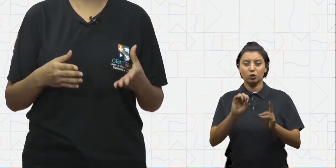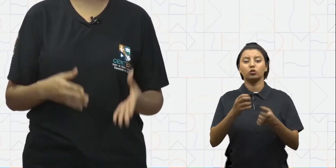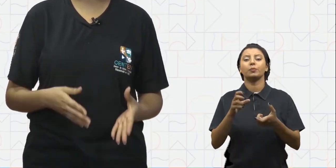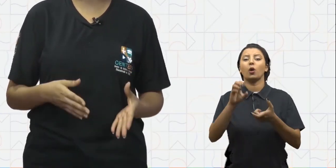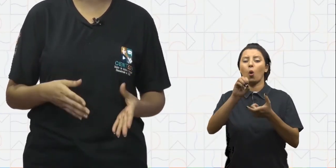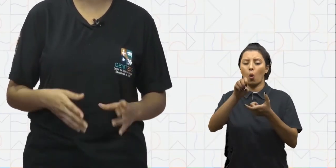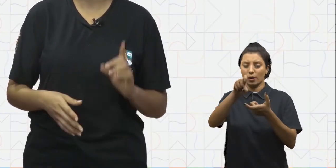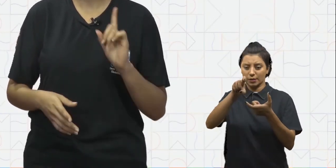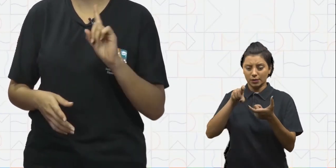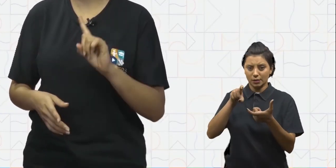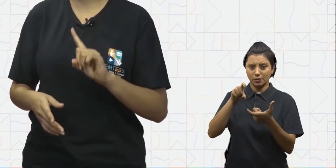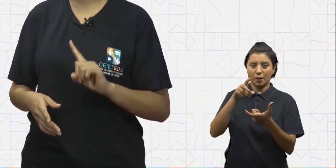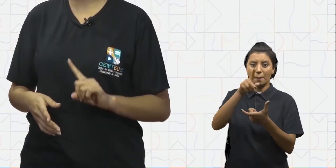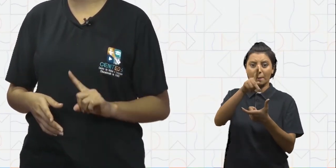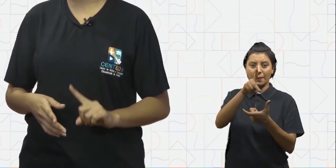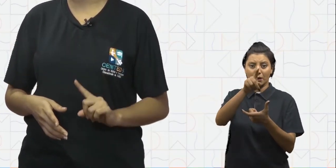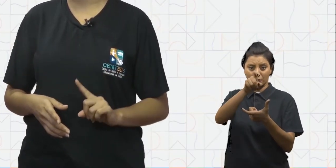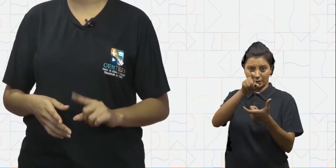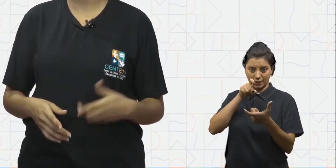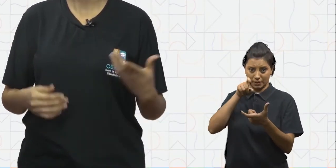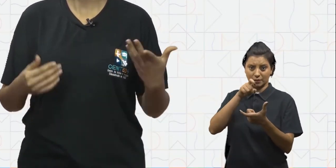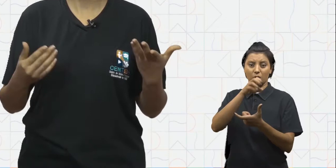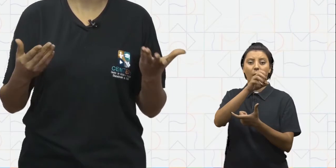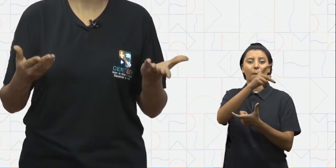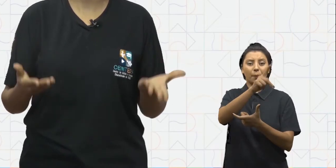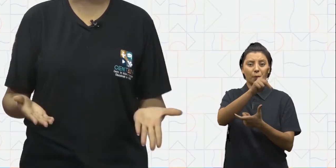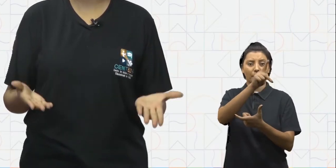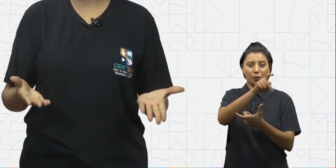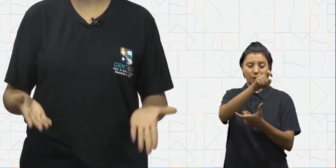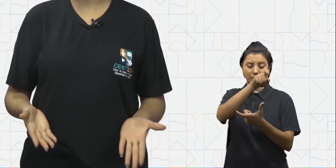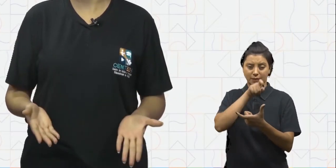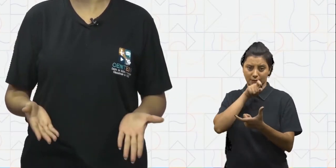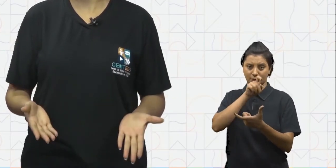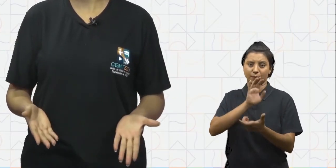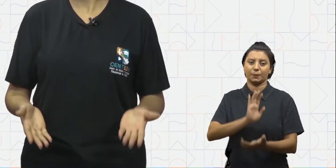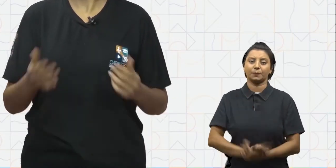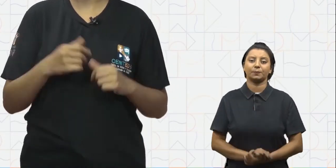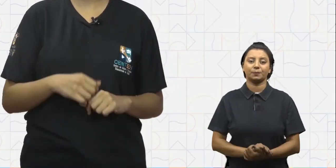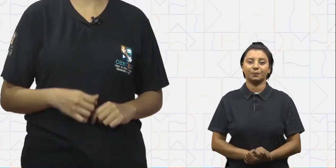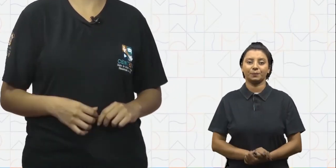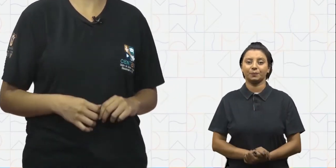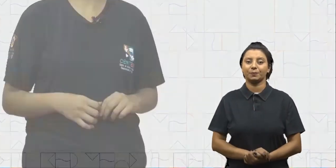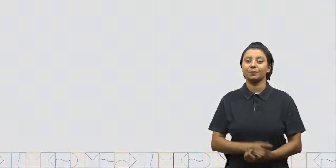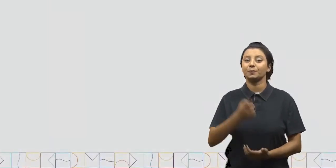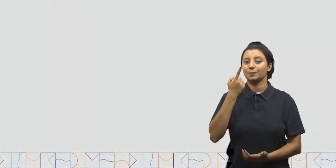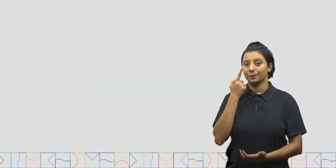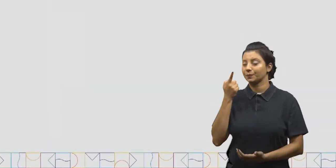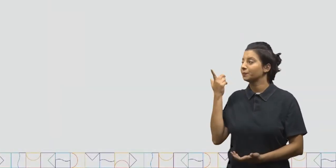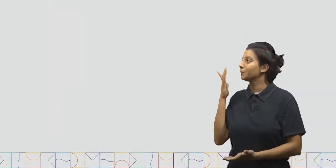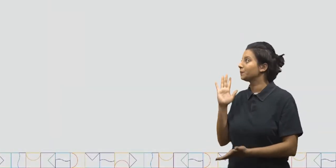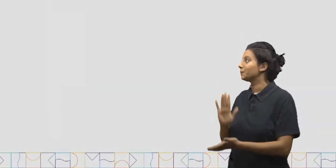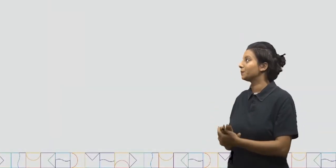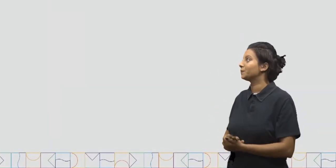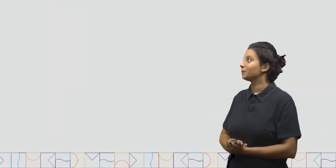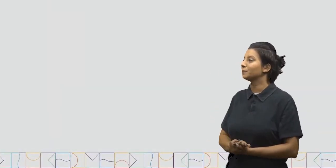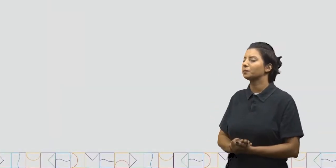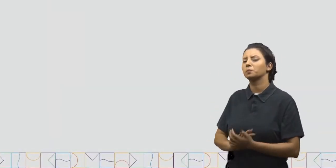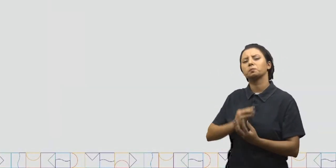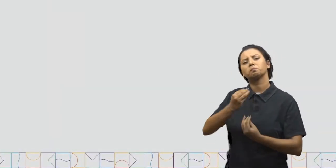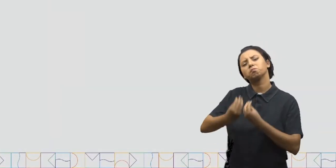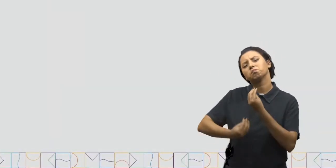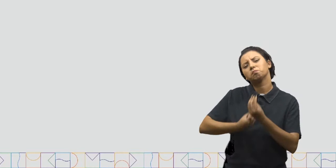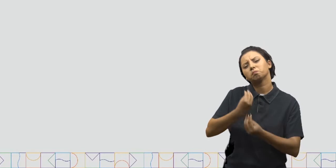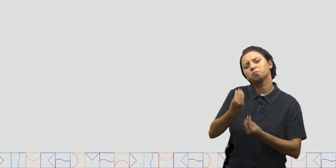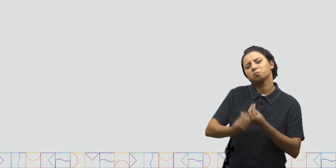as oxítonas, as paroxítonas e as proparoxítonas. Vem comigo! Classificação das